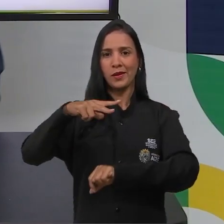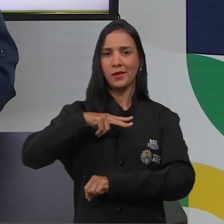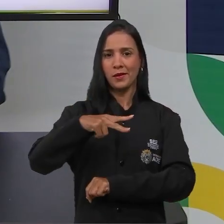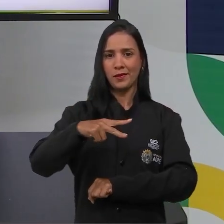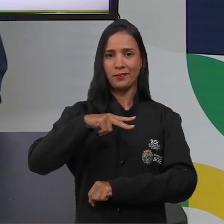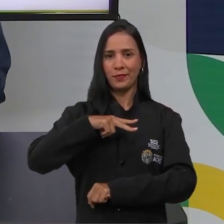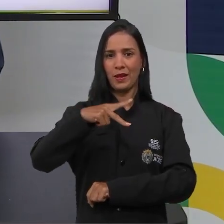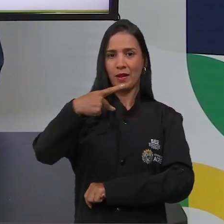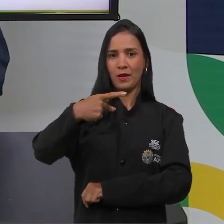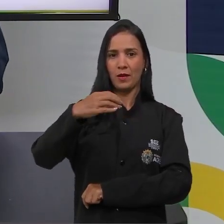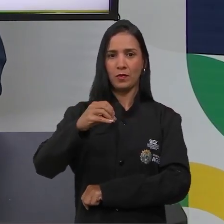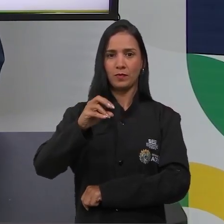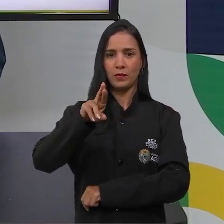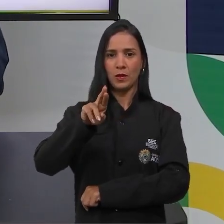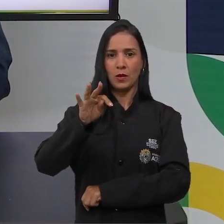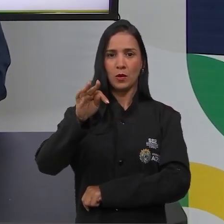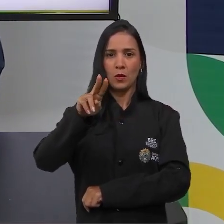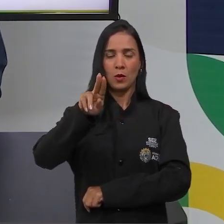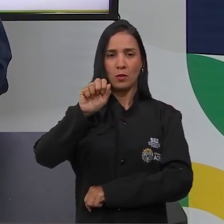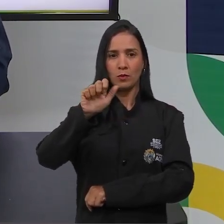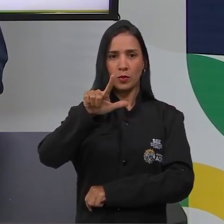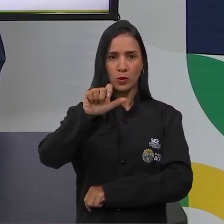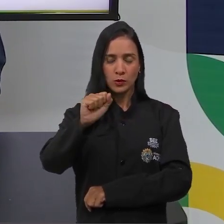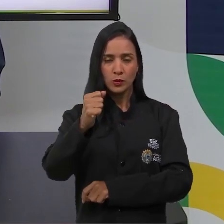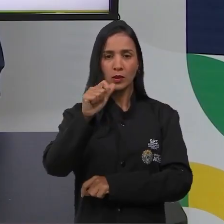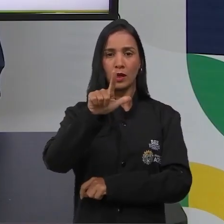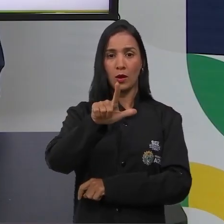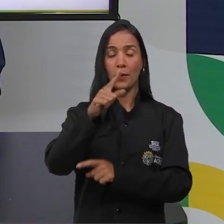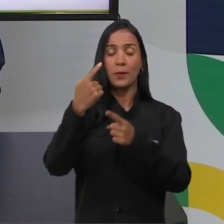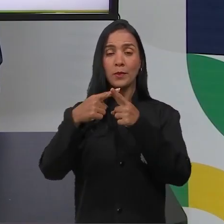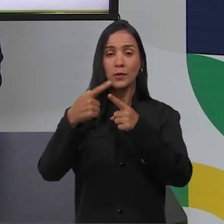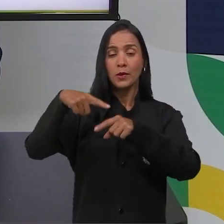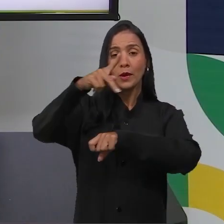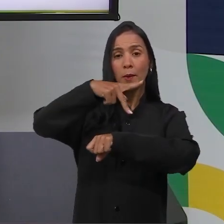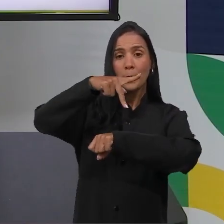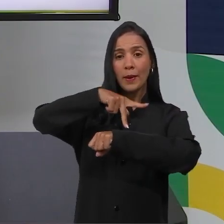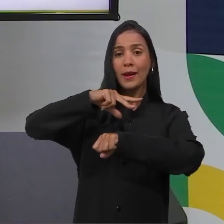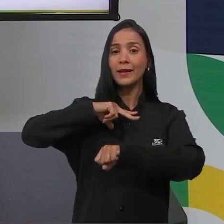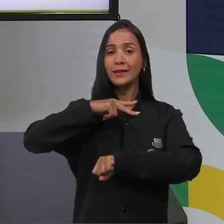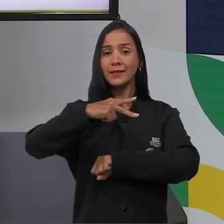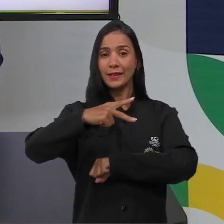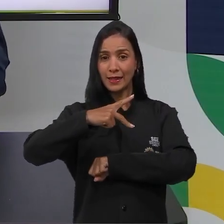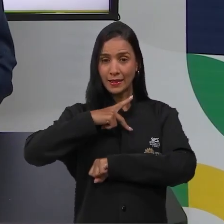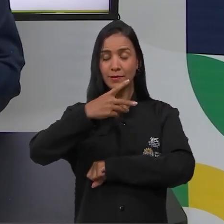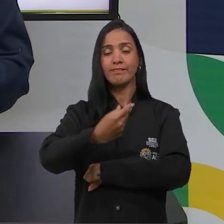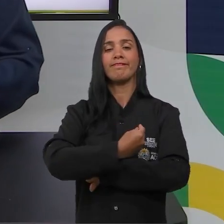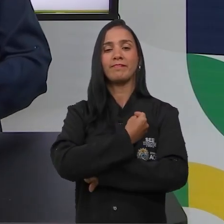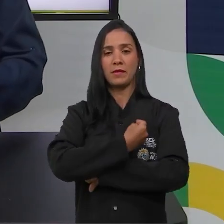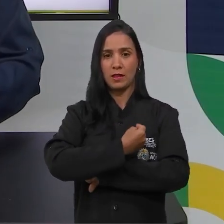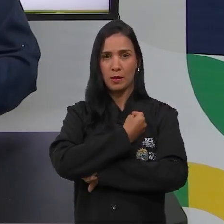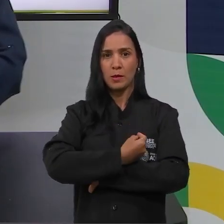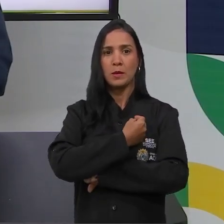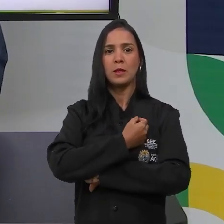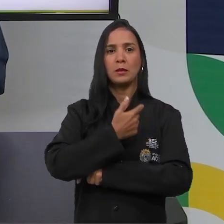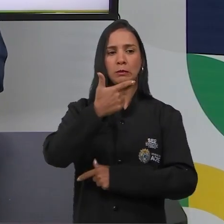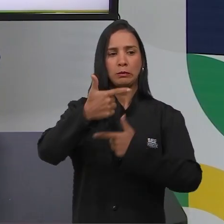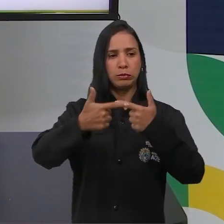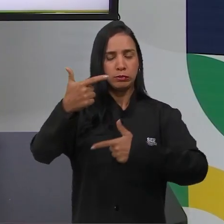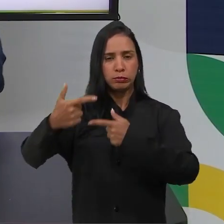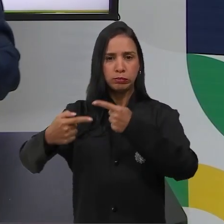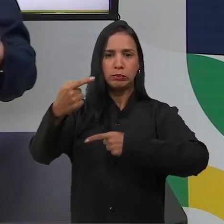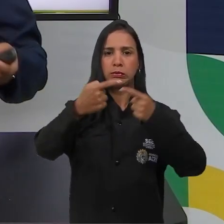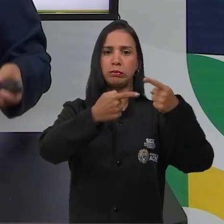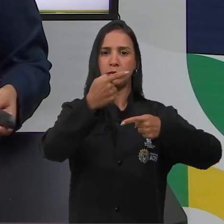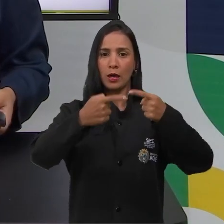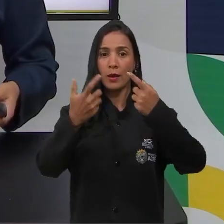estava presente nessa partilha aí do continente africano. Inclusive, Portugal foi justamente o país